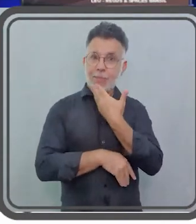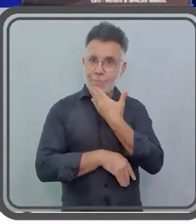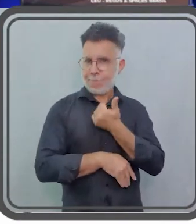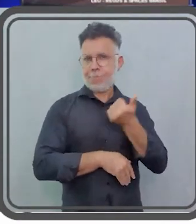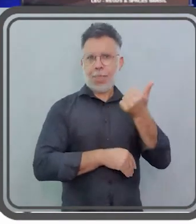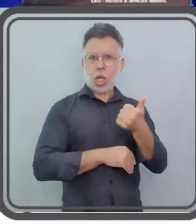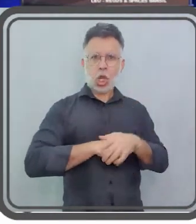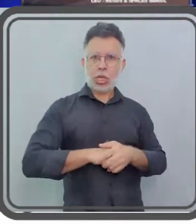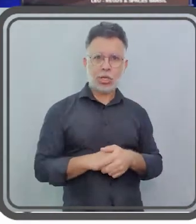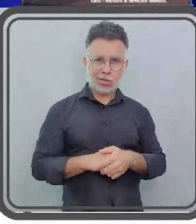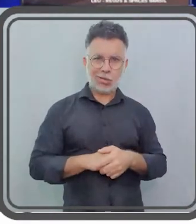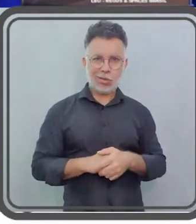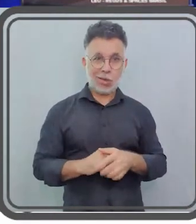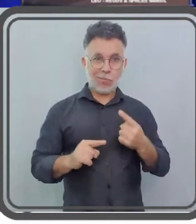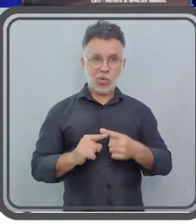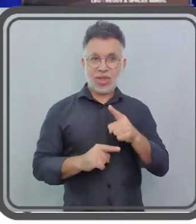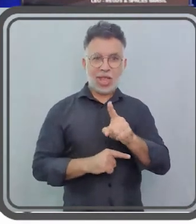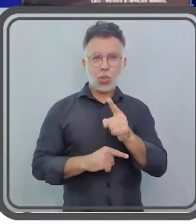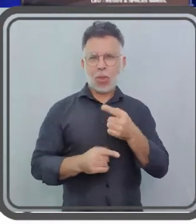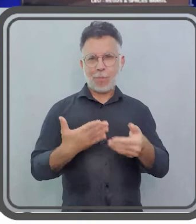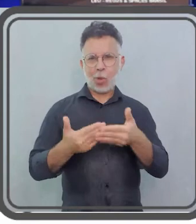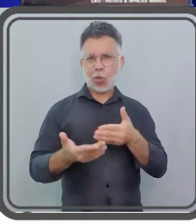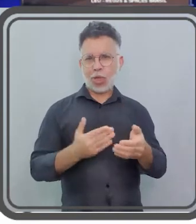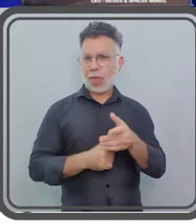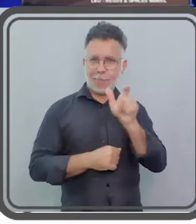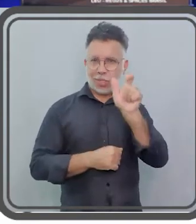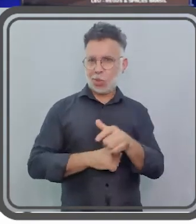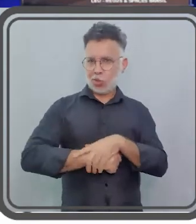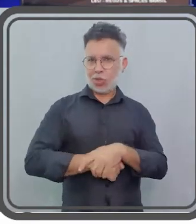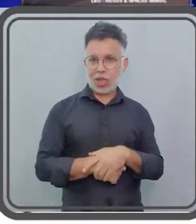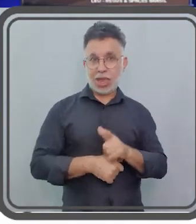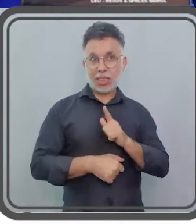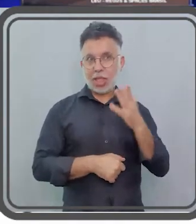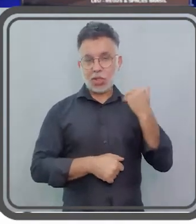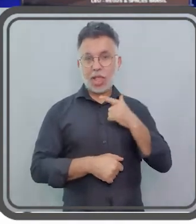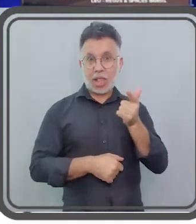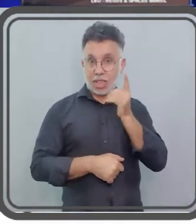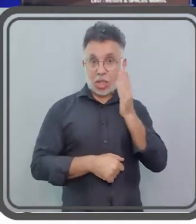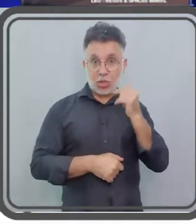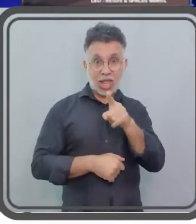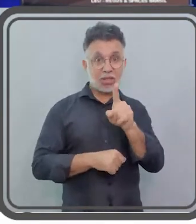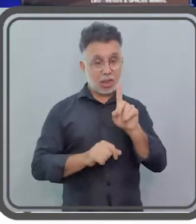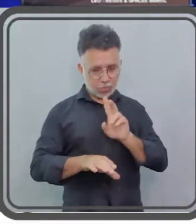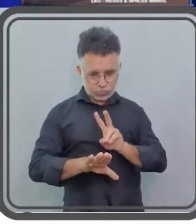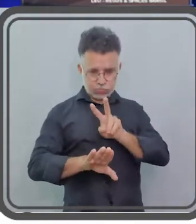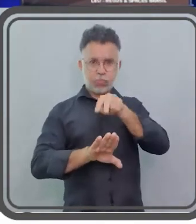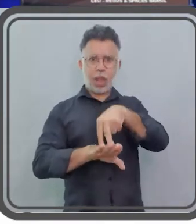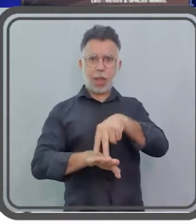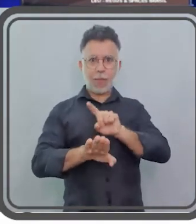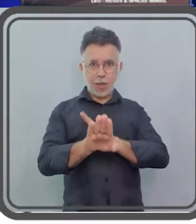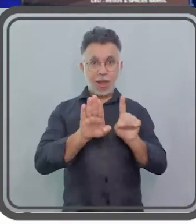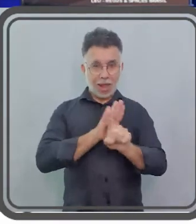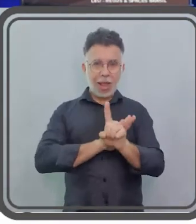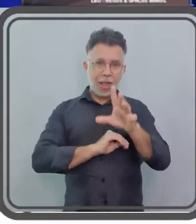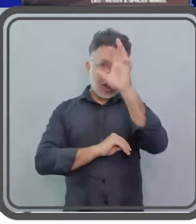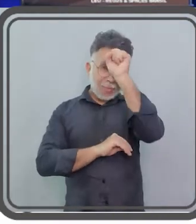é melhor, porque aí não é para qualquer um. Então, quem tenha sucesso realmente vai se destacar. A gente aprende